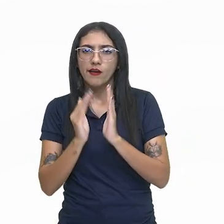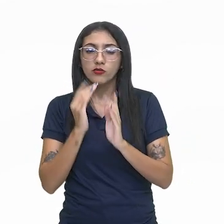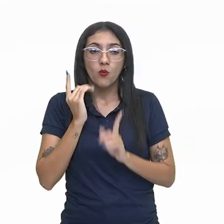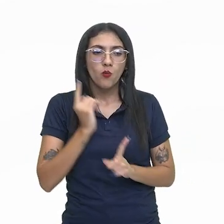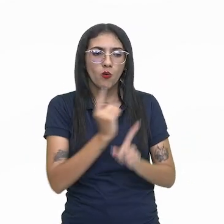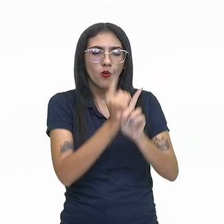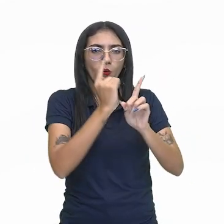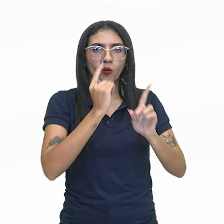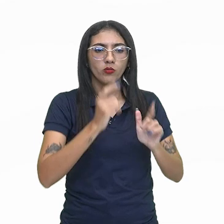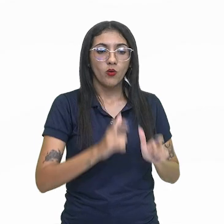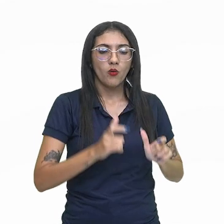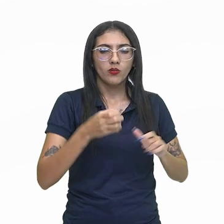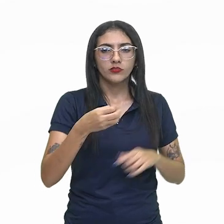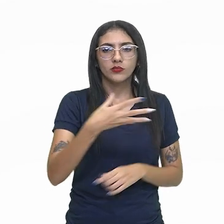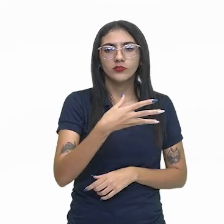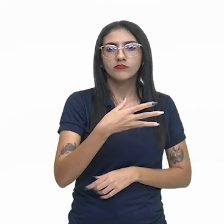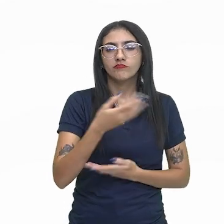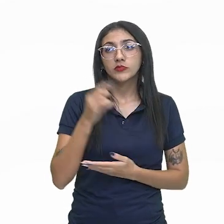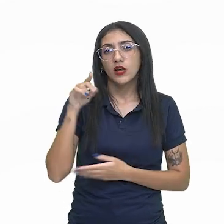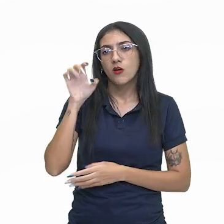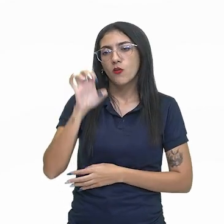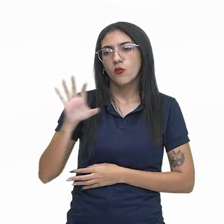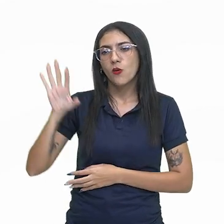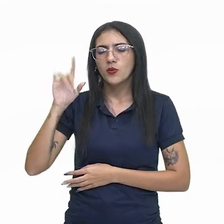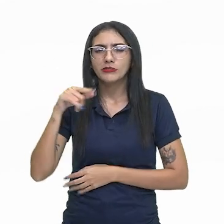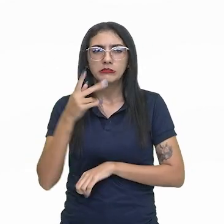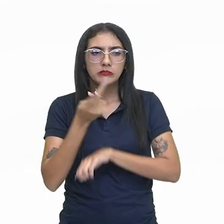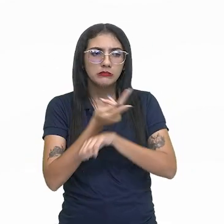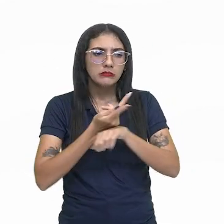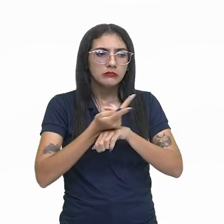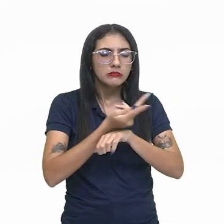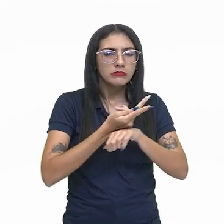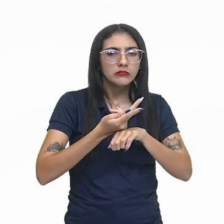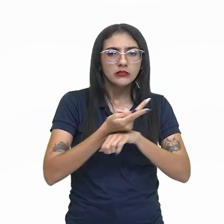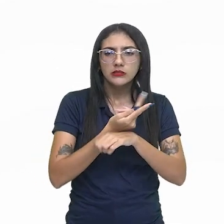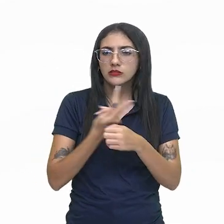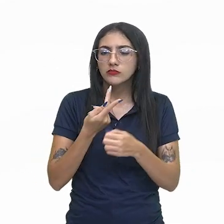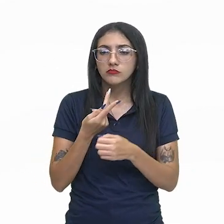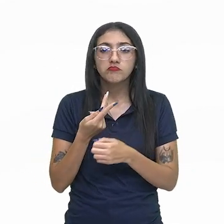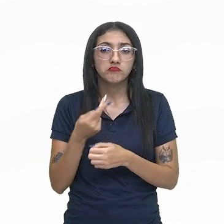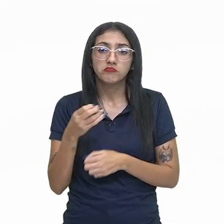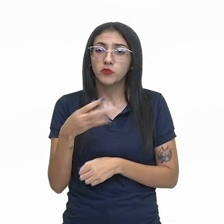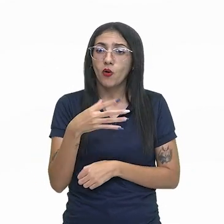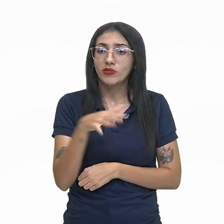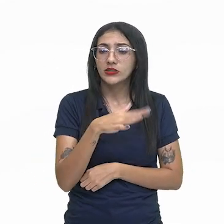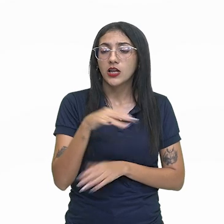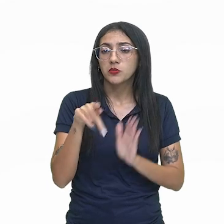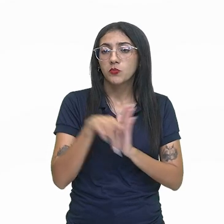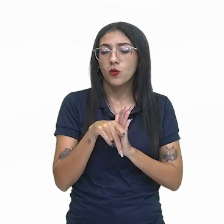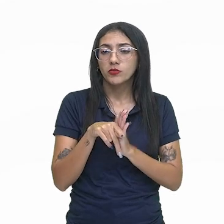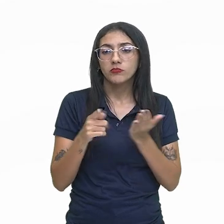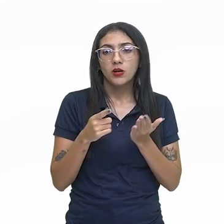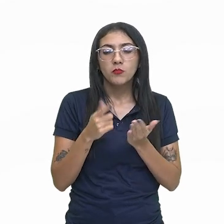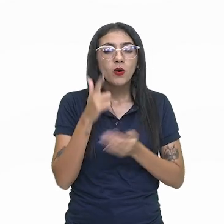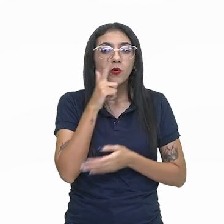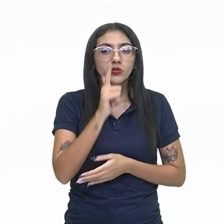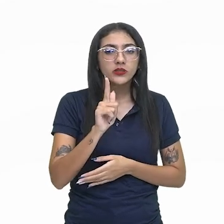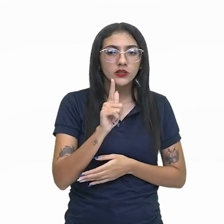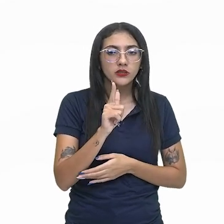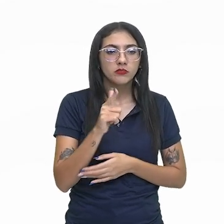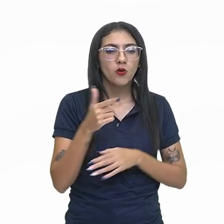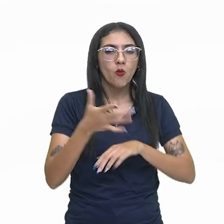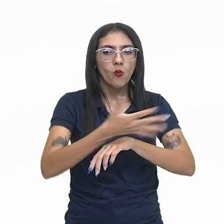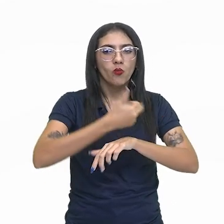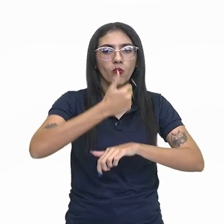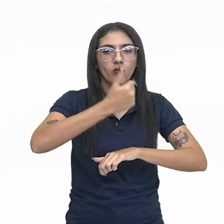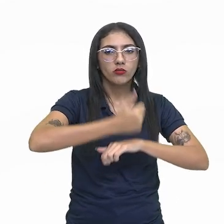de novas terras, né, onde os europeus foram ali em busca de novas terras, até mesmo para acessar essas terras e